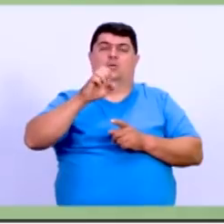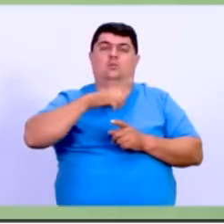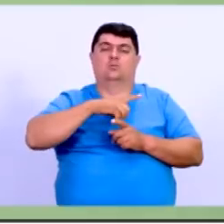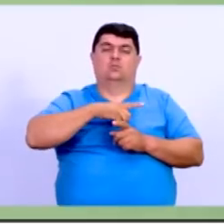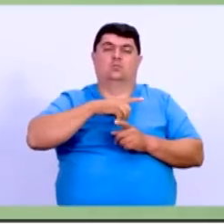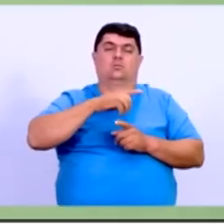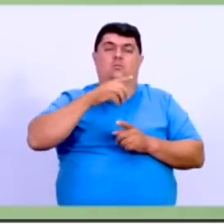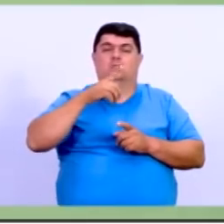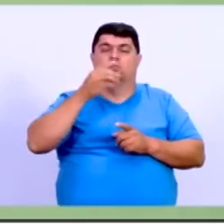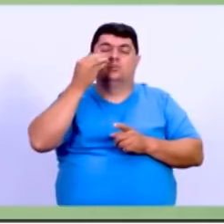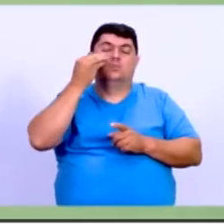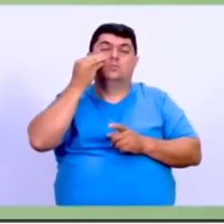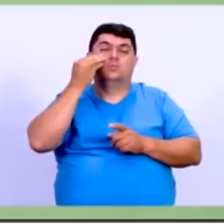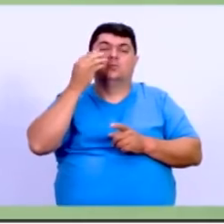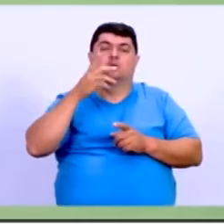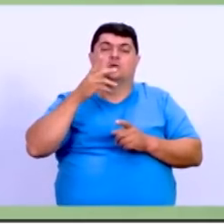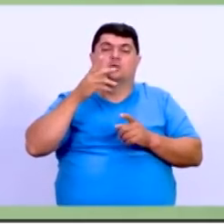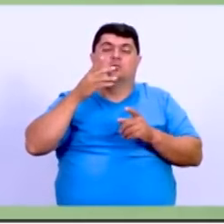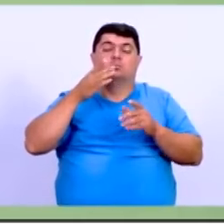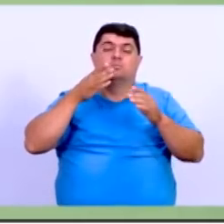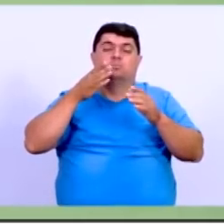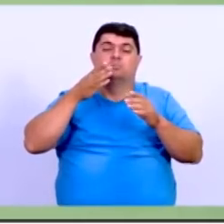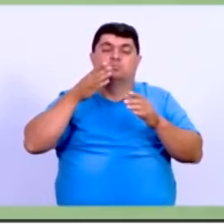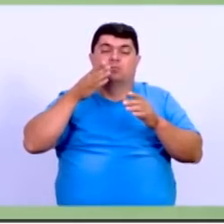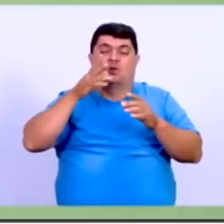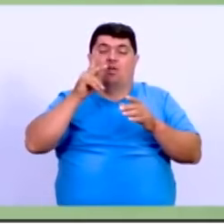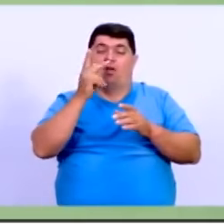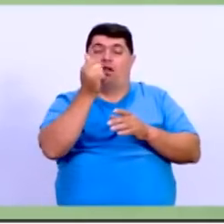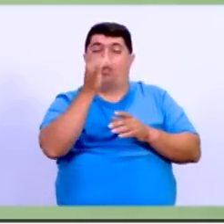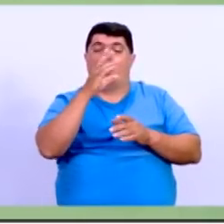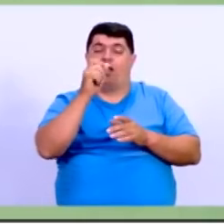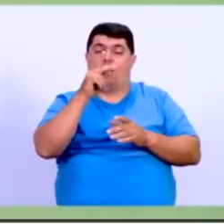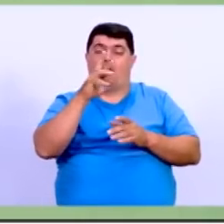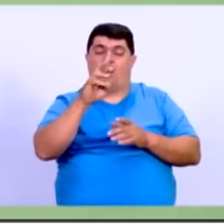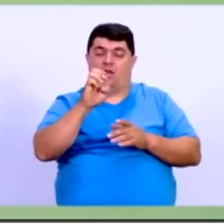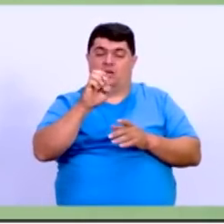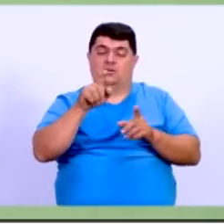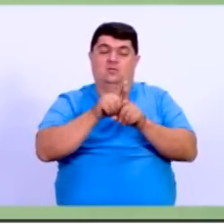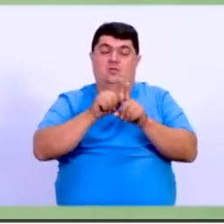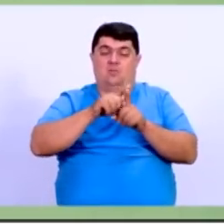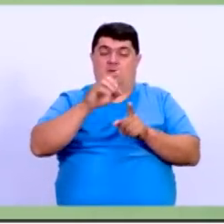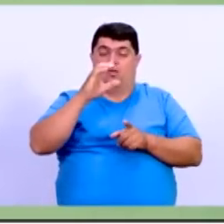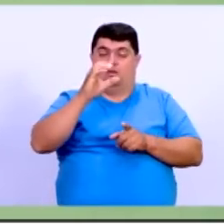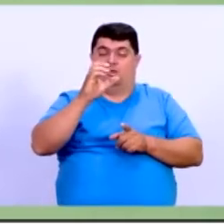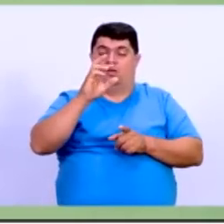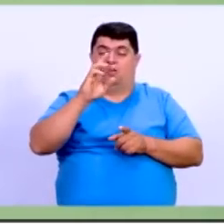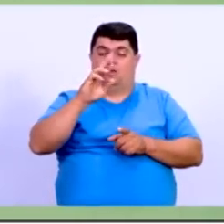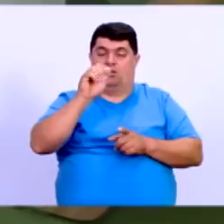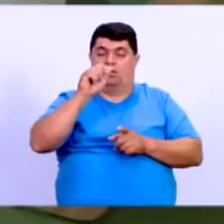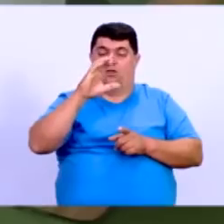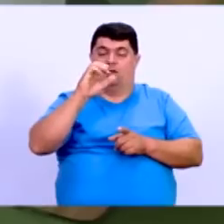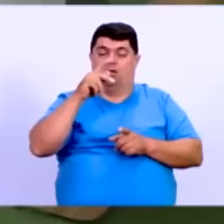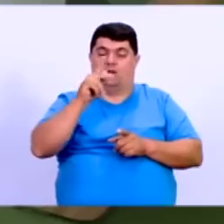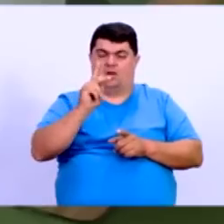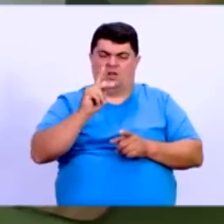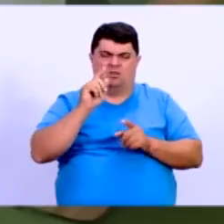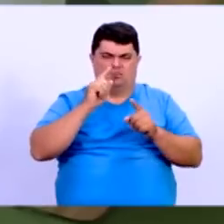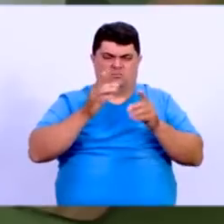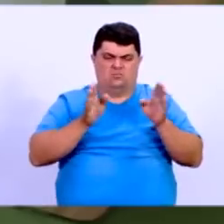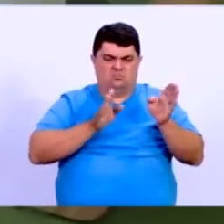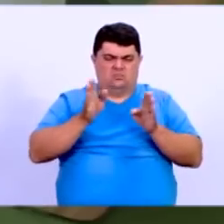um ataque também de hackers e crackers. E aí, professor, tem diferença de hacker para cracker? Com certeza. Muito bem,